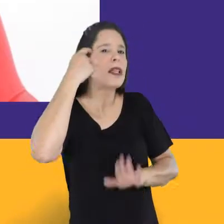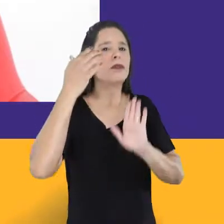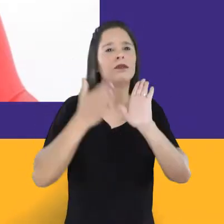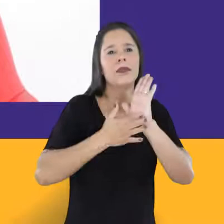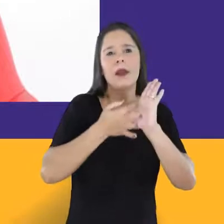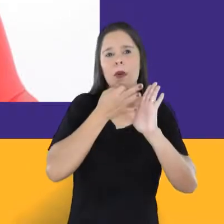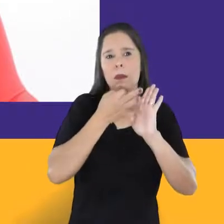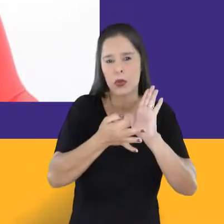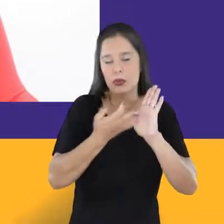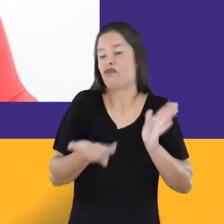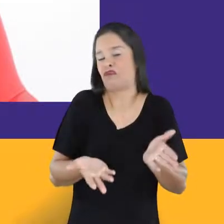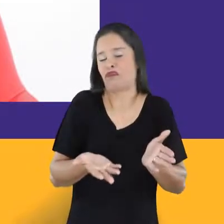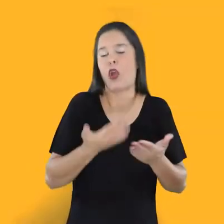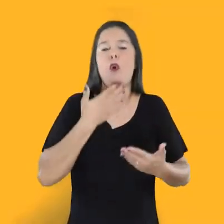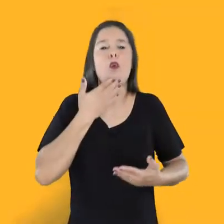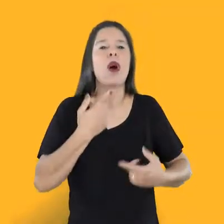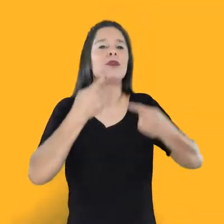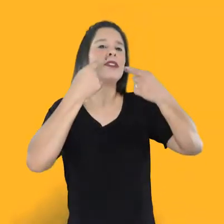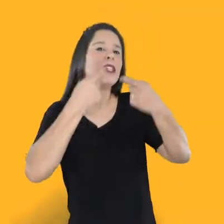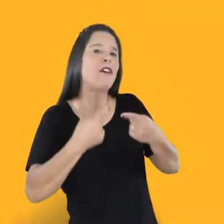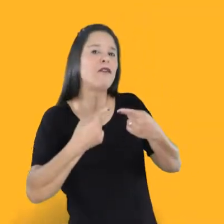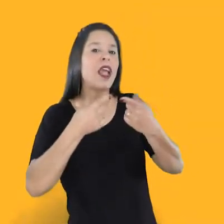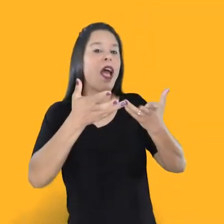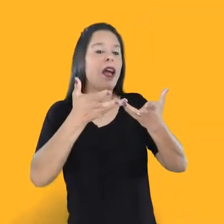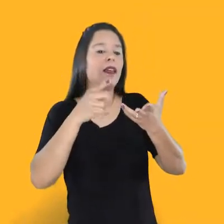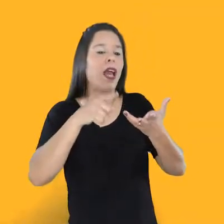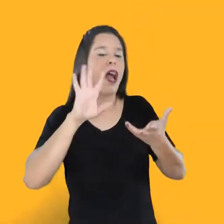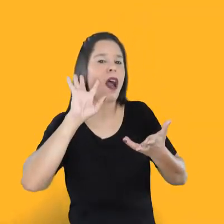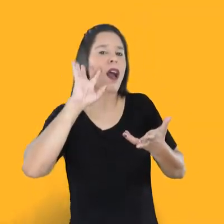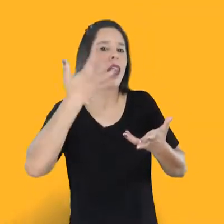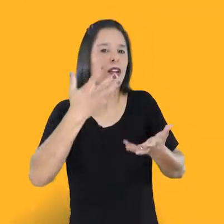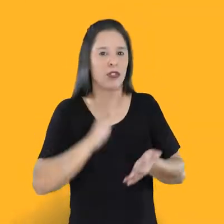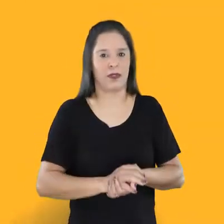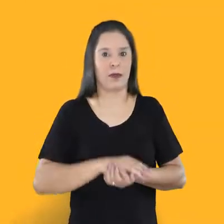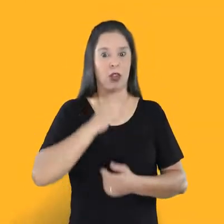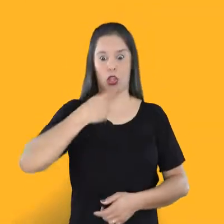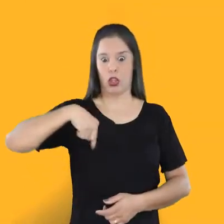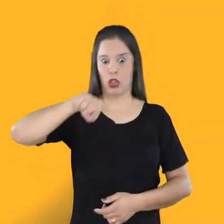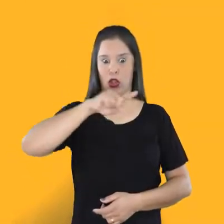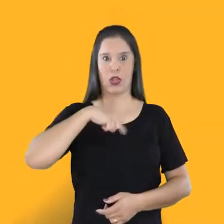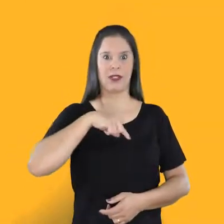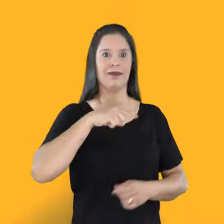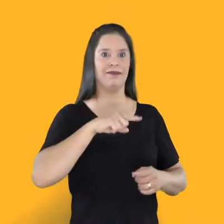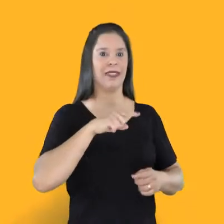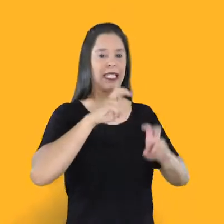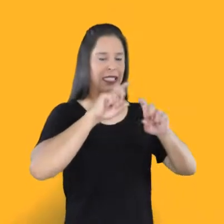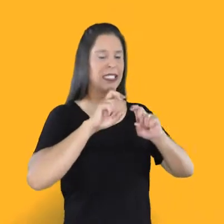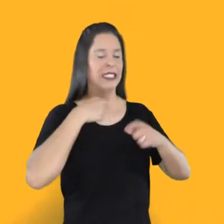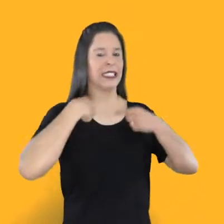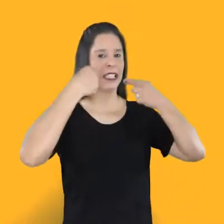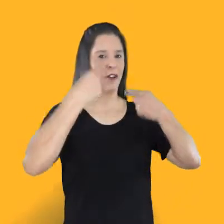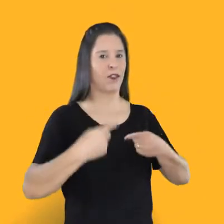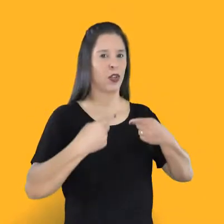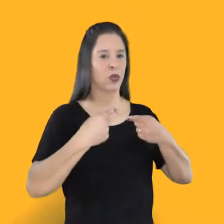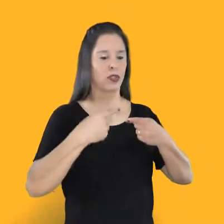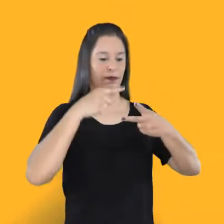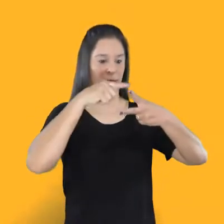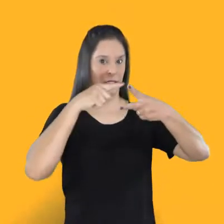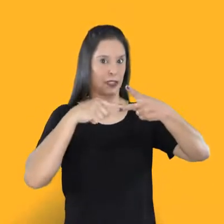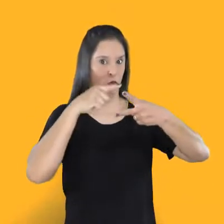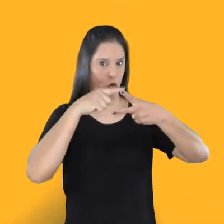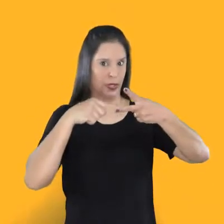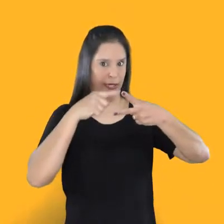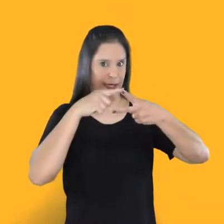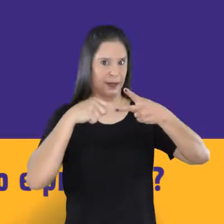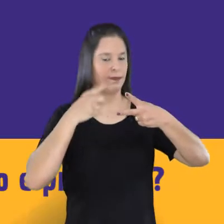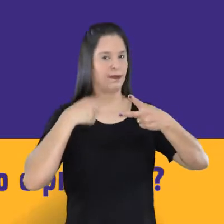para construir essa justificativa. A primeira pergunta seria: por que esse projeto foi pensado e proposto? Que desafios